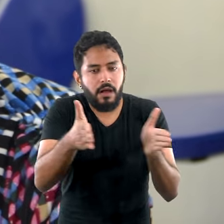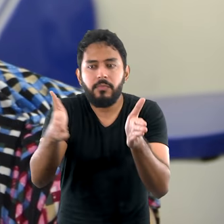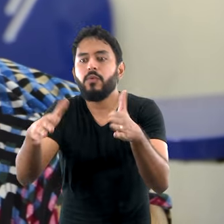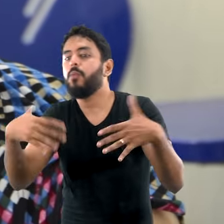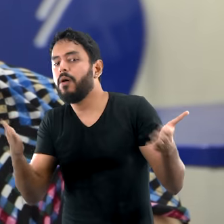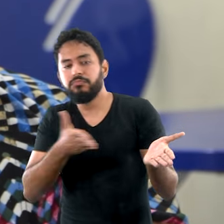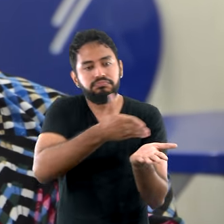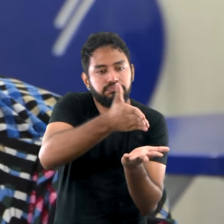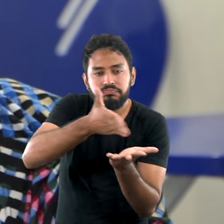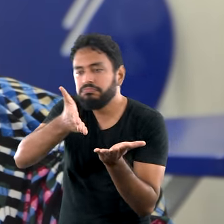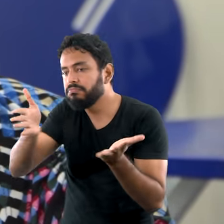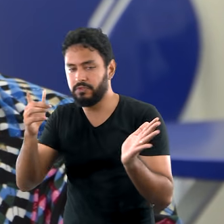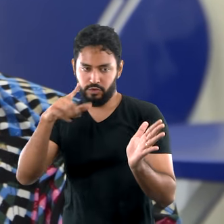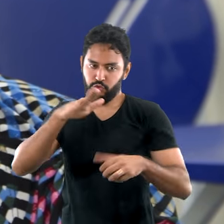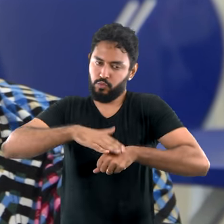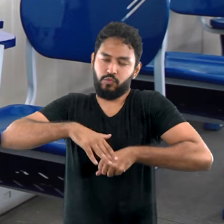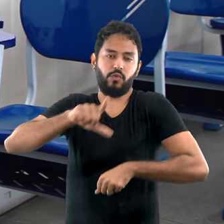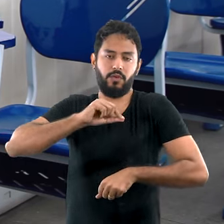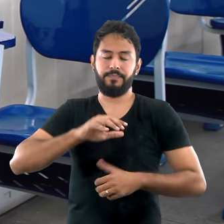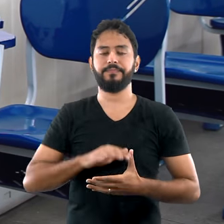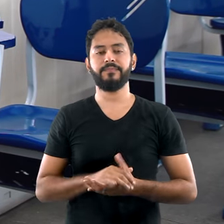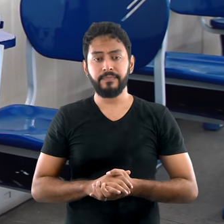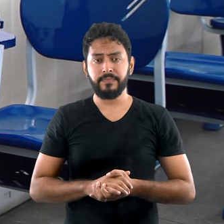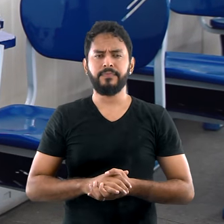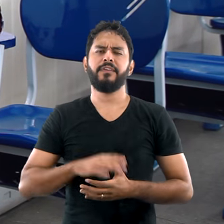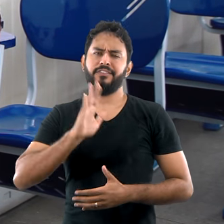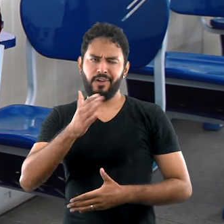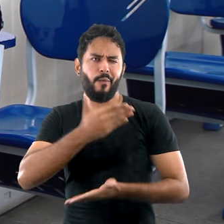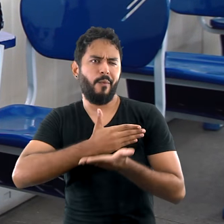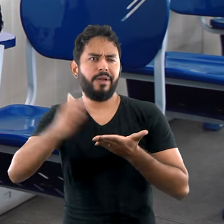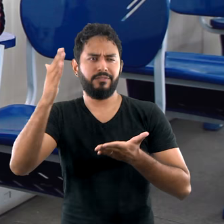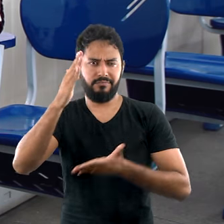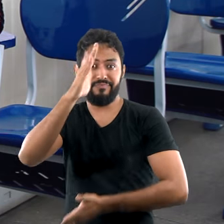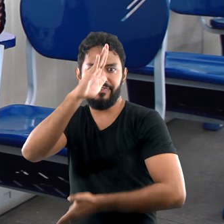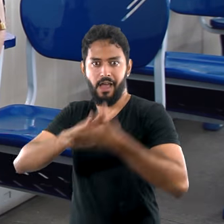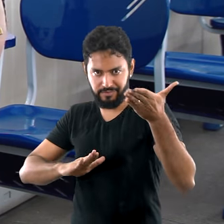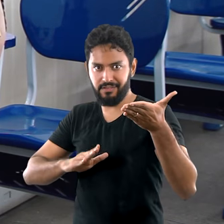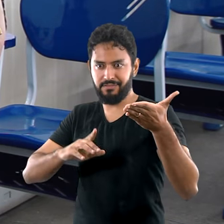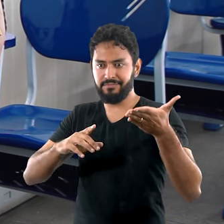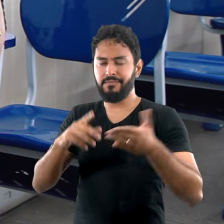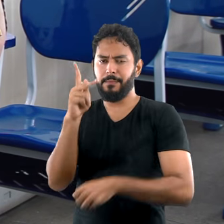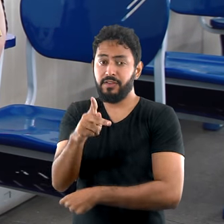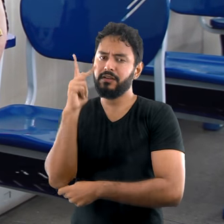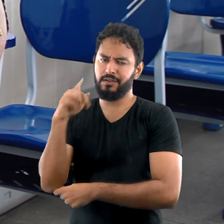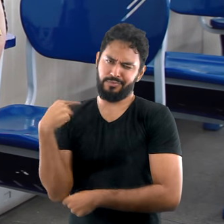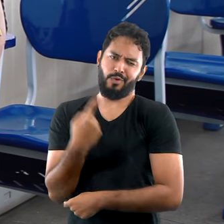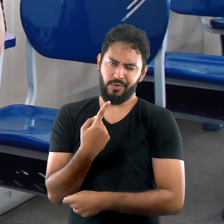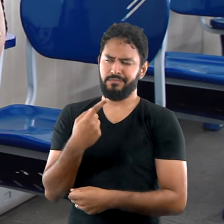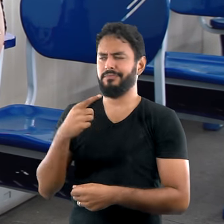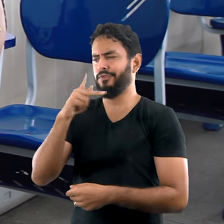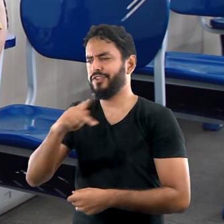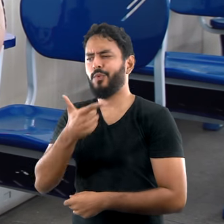caminho você vai escolher. Quando nós começamos a viajar para Pesqueira, eu digo nós, porque sou eu e outros inúmeros professores,